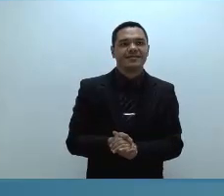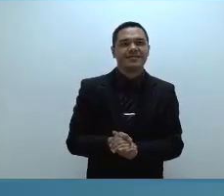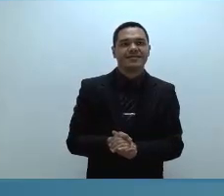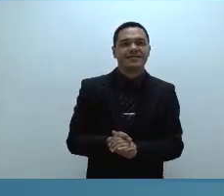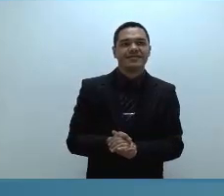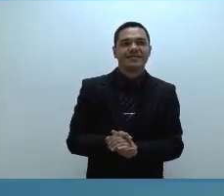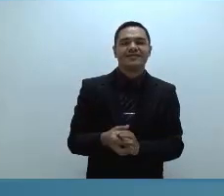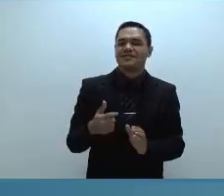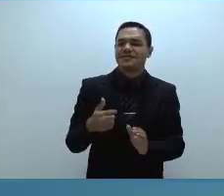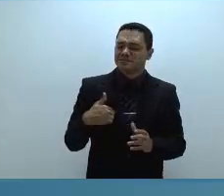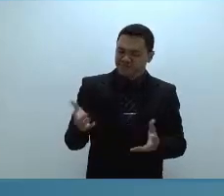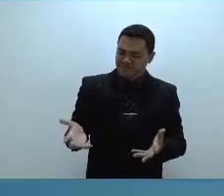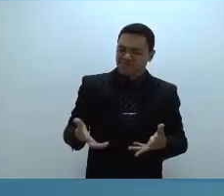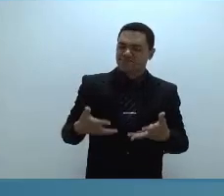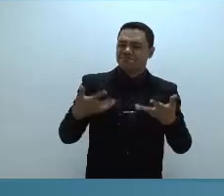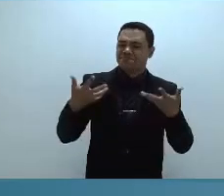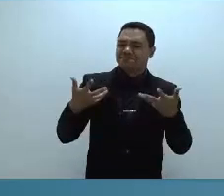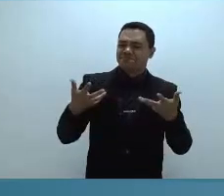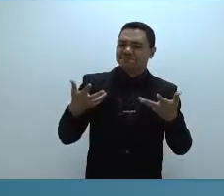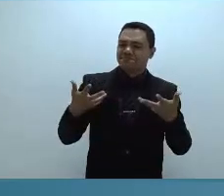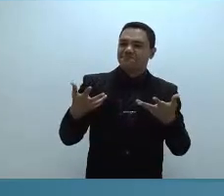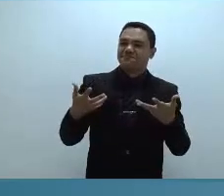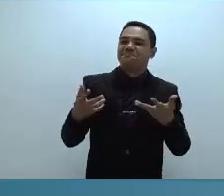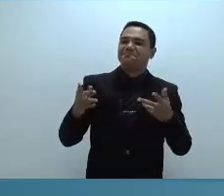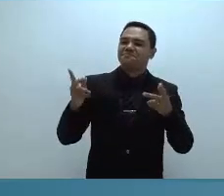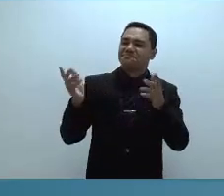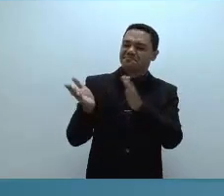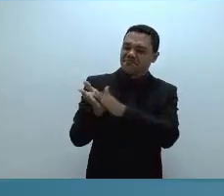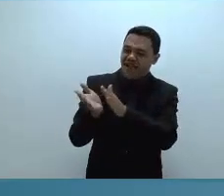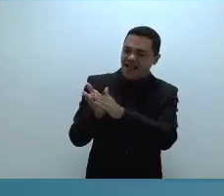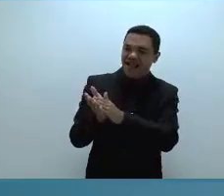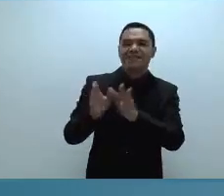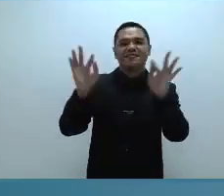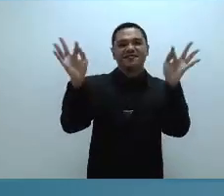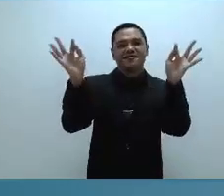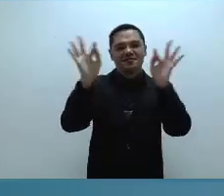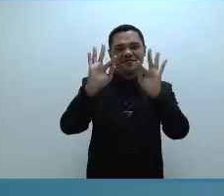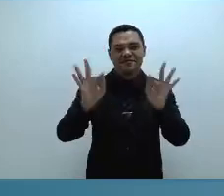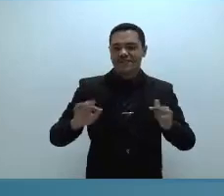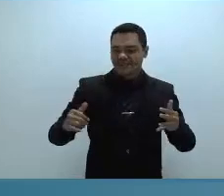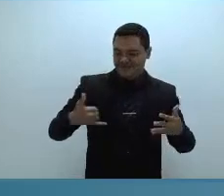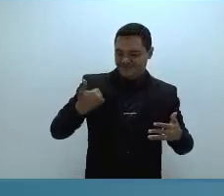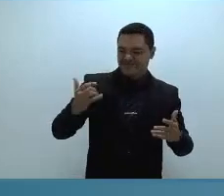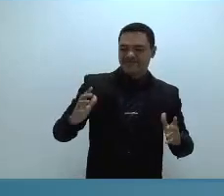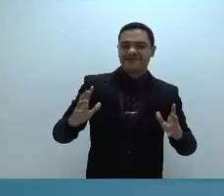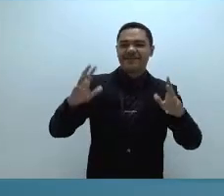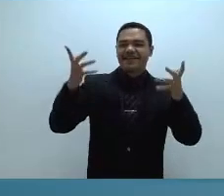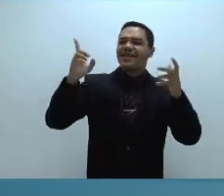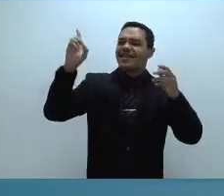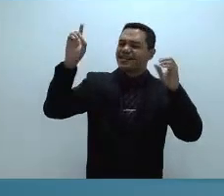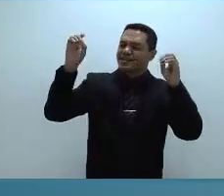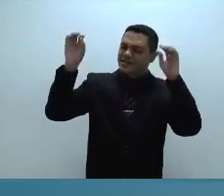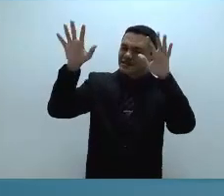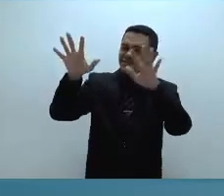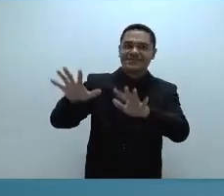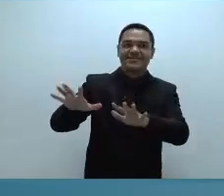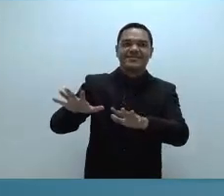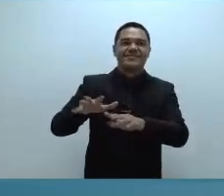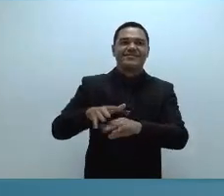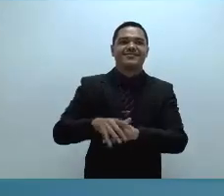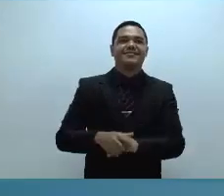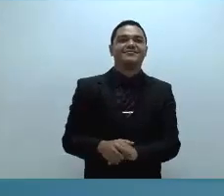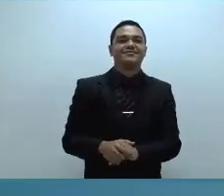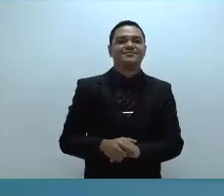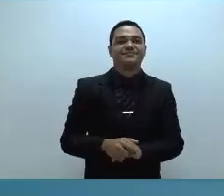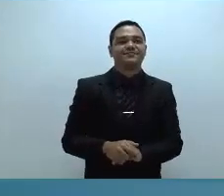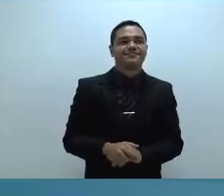para elas no sentido de desejar um parabéns, feliz aniversário e que Deus proteja sempre. Obrigado, presidente. Obrigado,